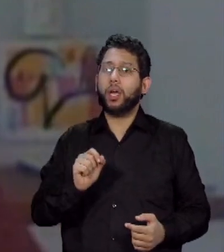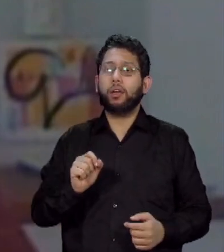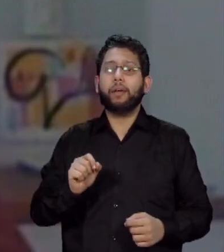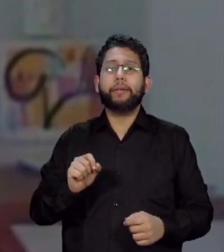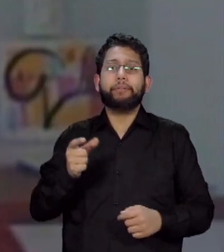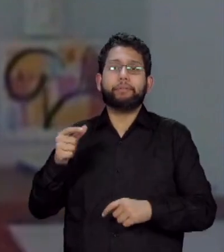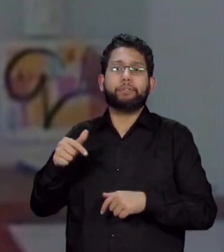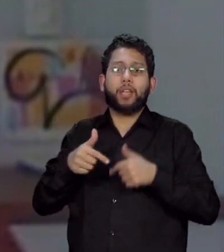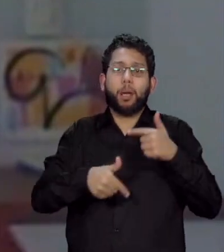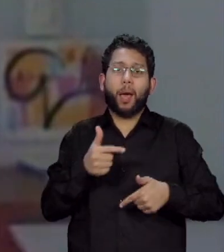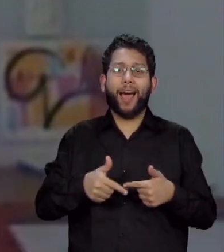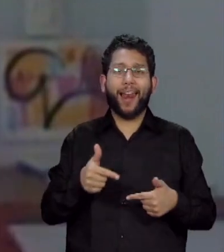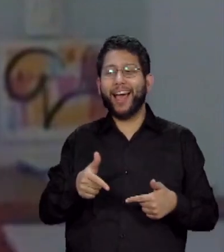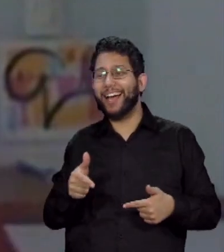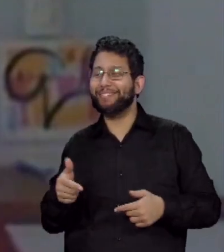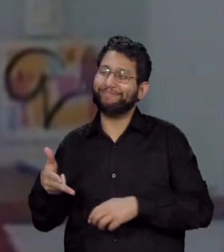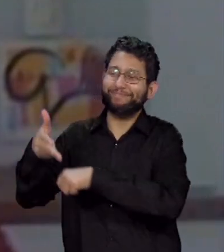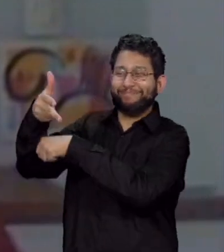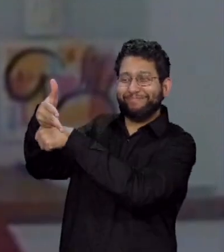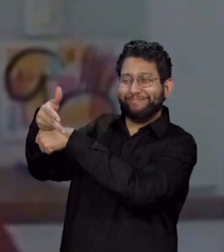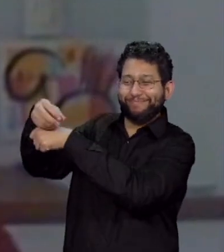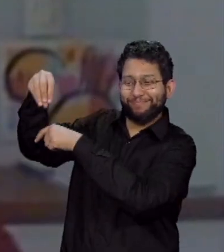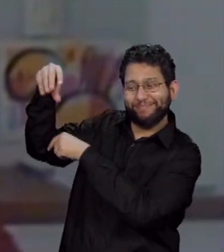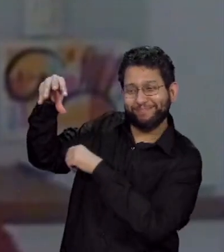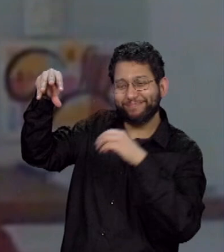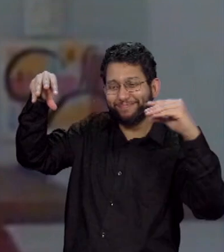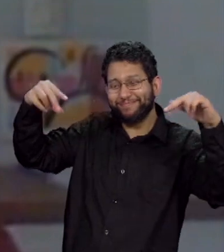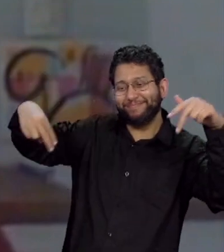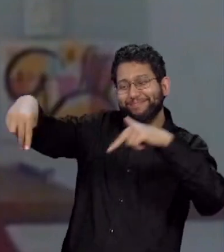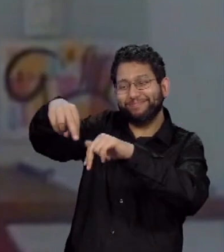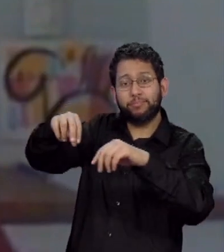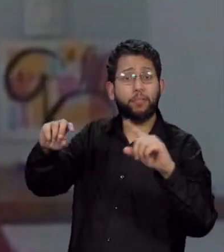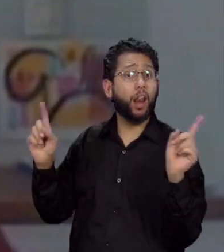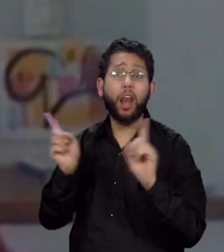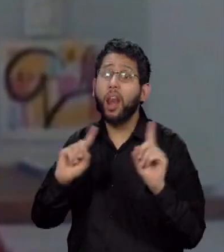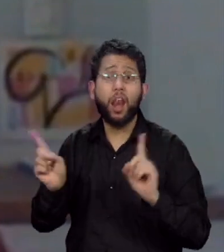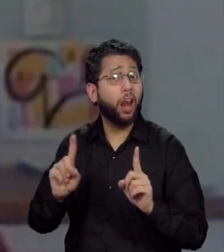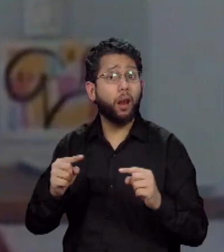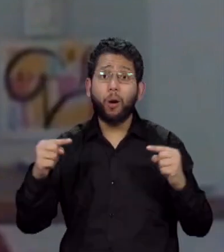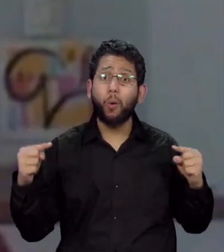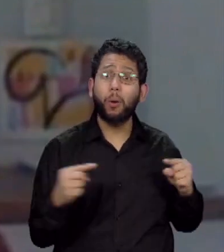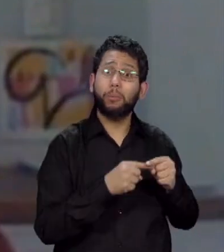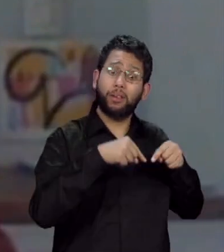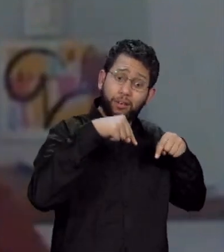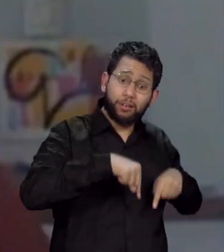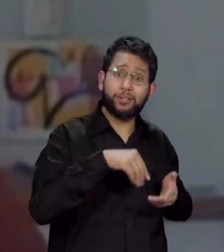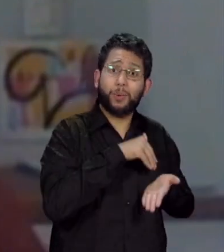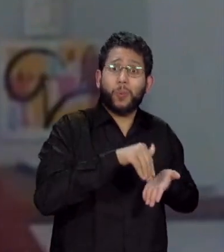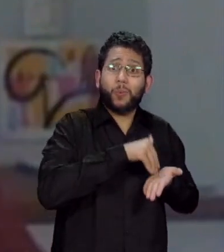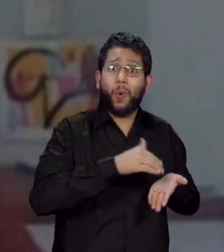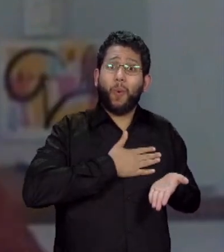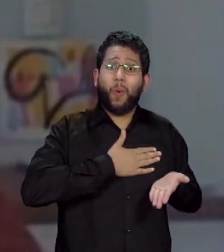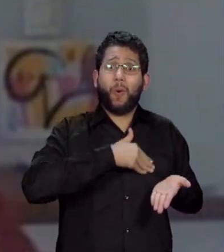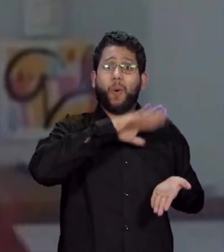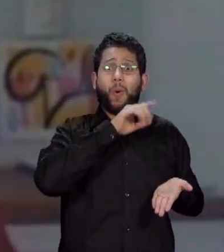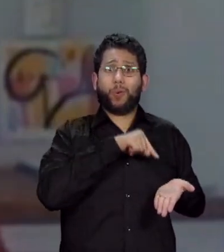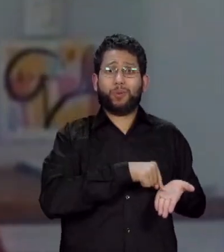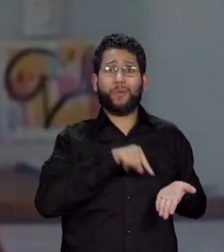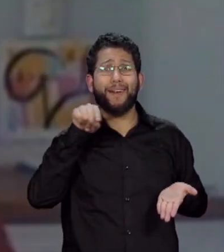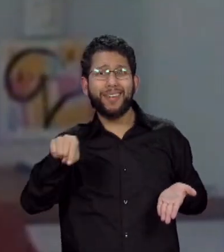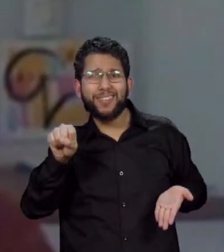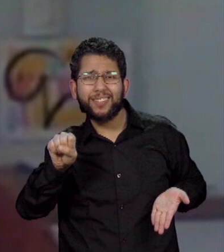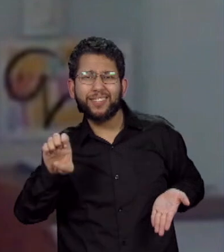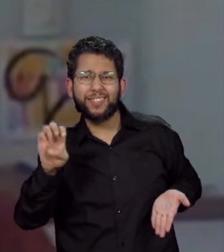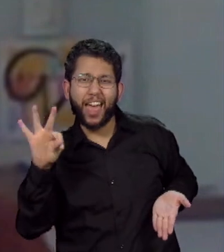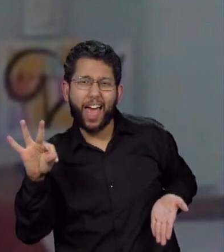no escritório, eu gostava dessa parte de realização audiovisual, mas não exatamente de set, né? O set não era o meu lugar,